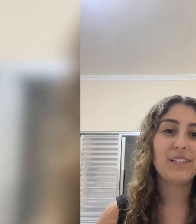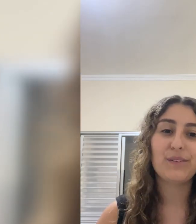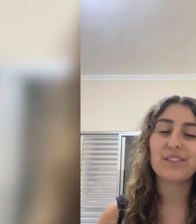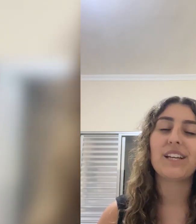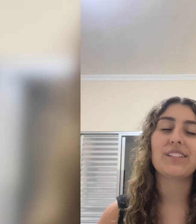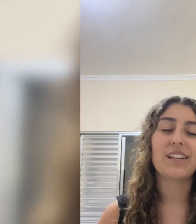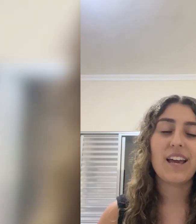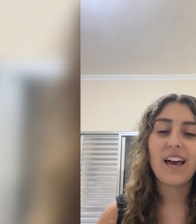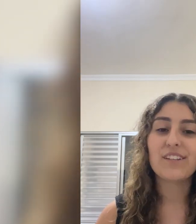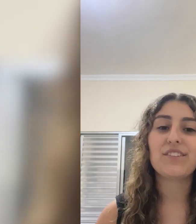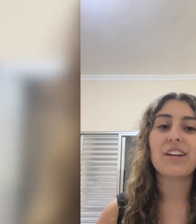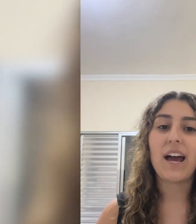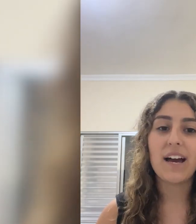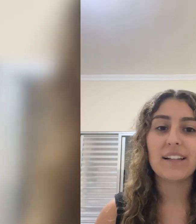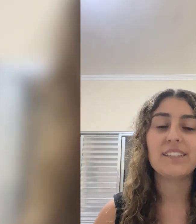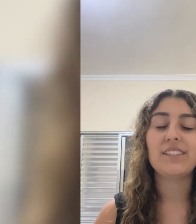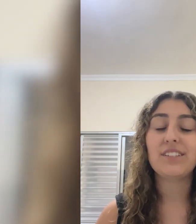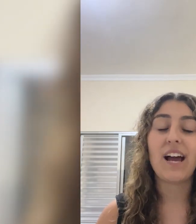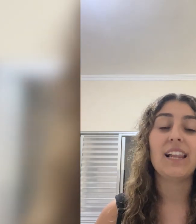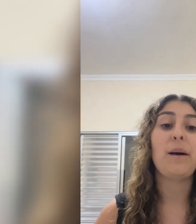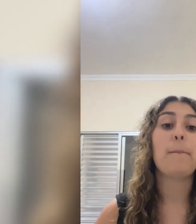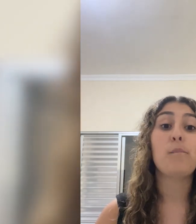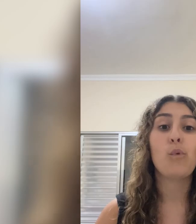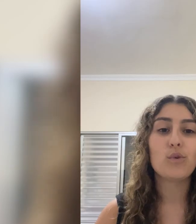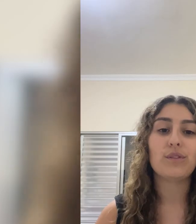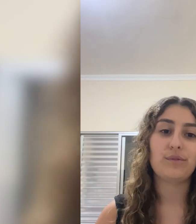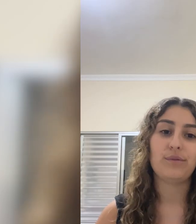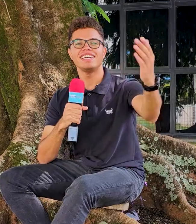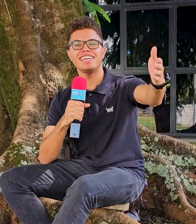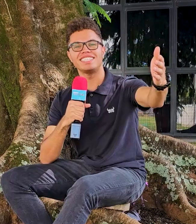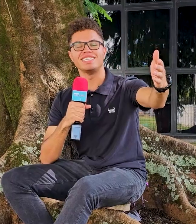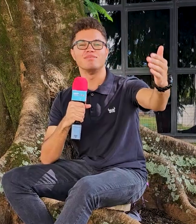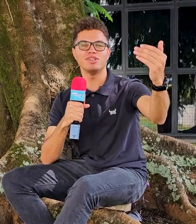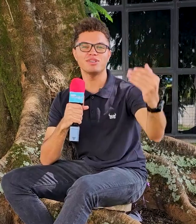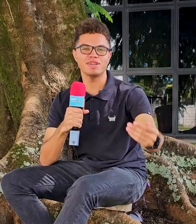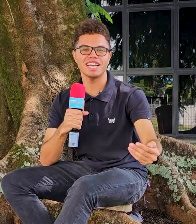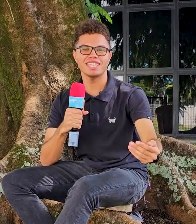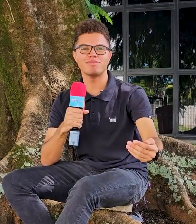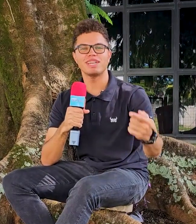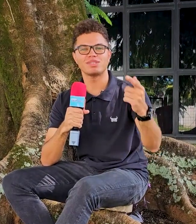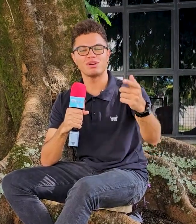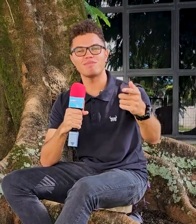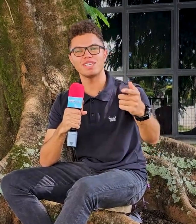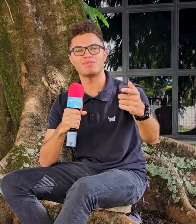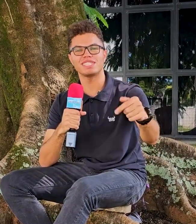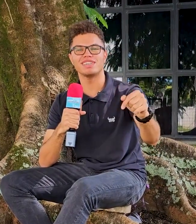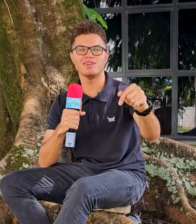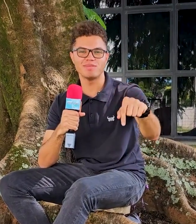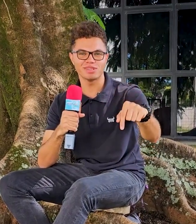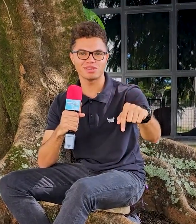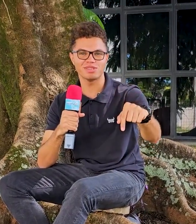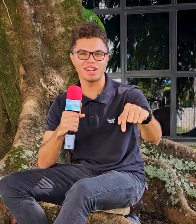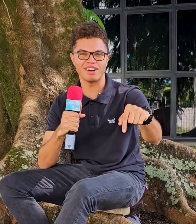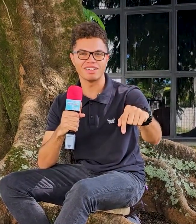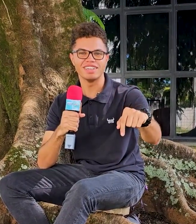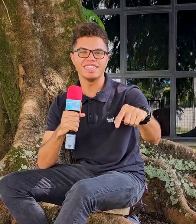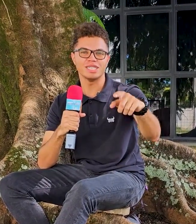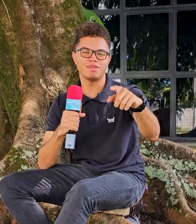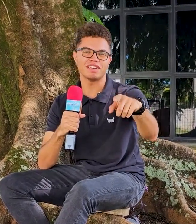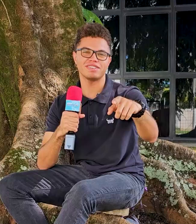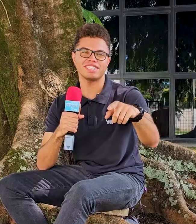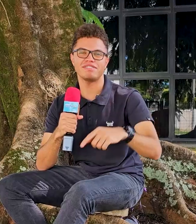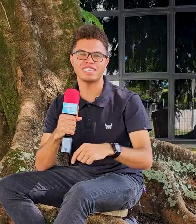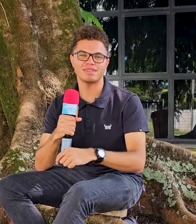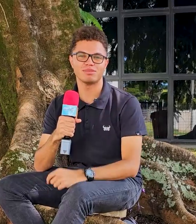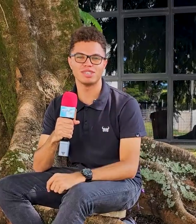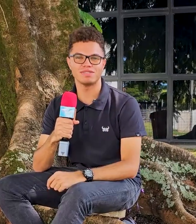ser empreendedor, gente. A gente rala muito. Isa, muito obrigado pela sua participação no Ponto Cultural.